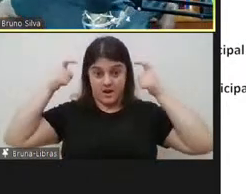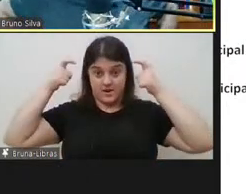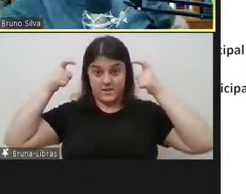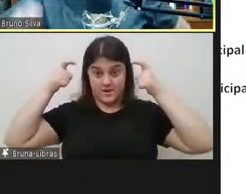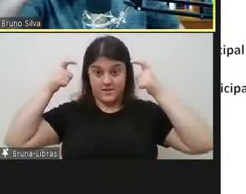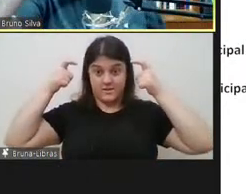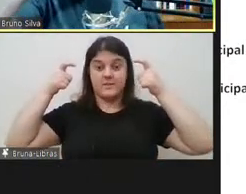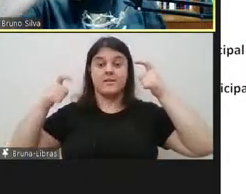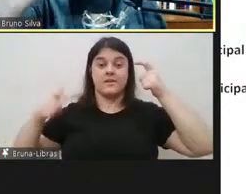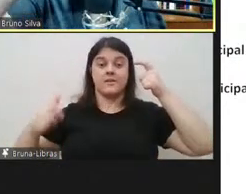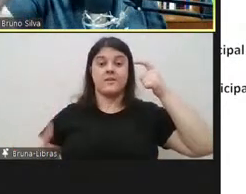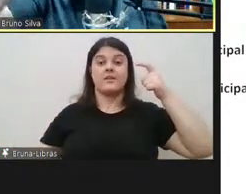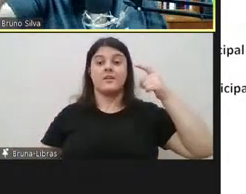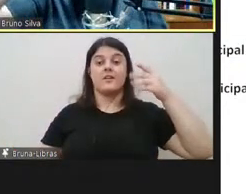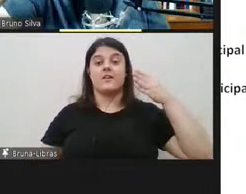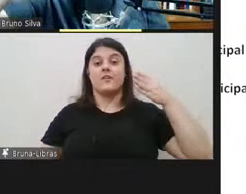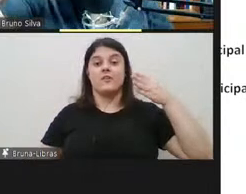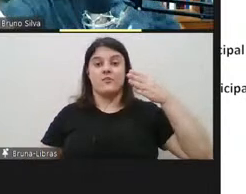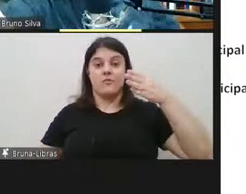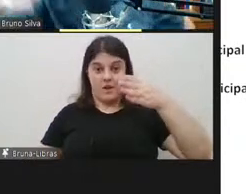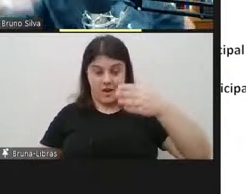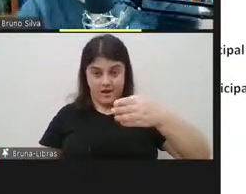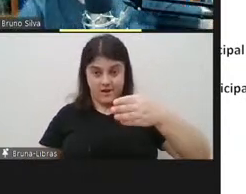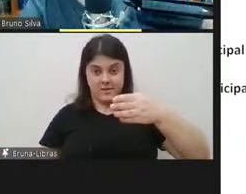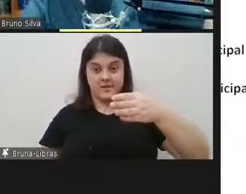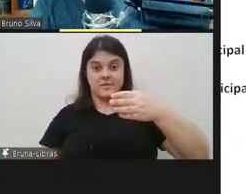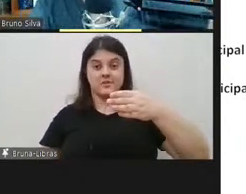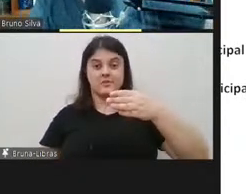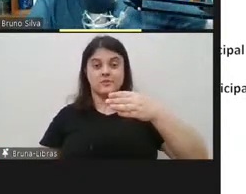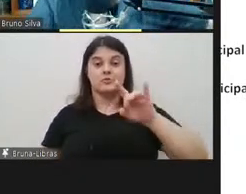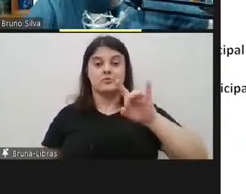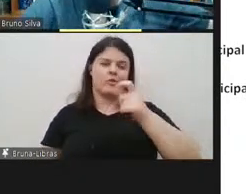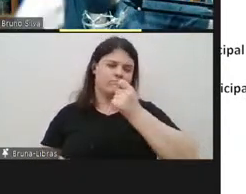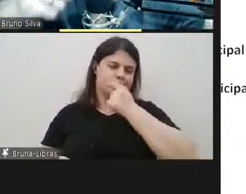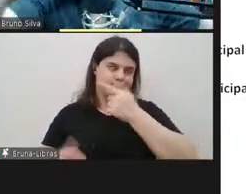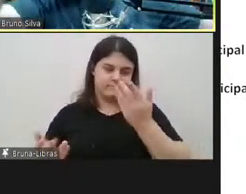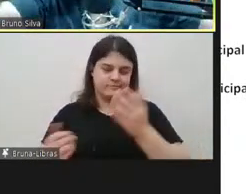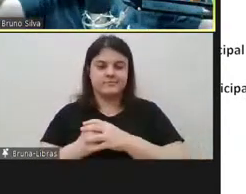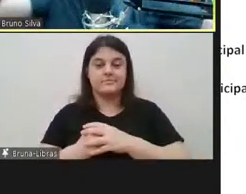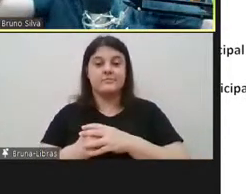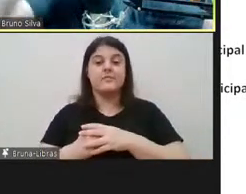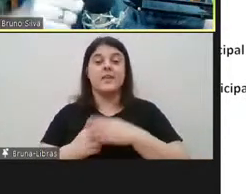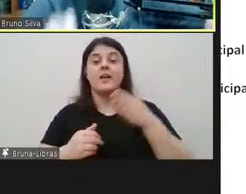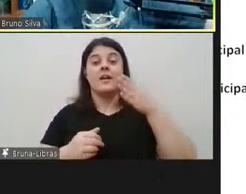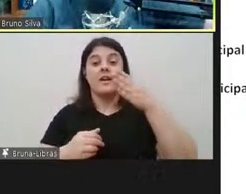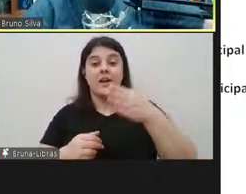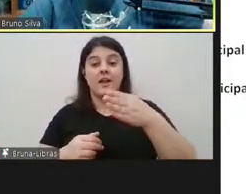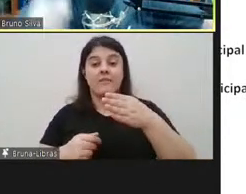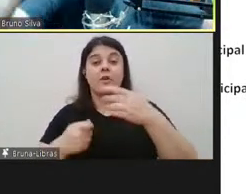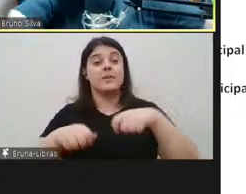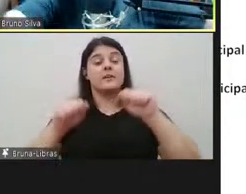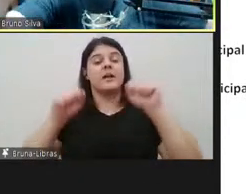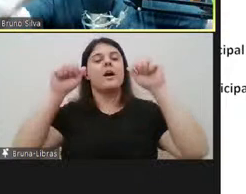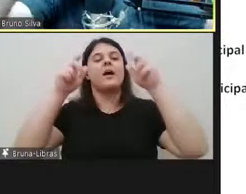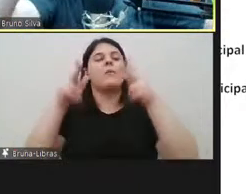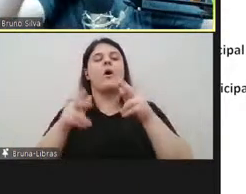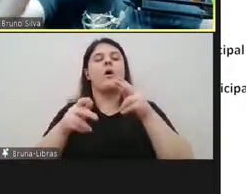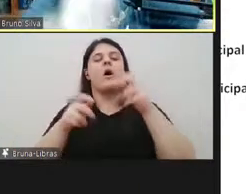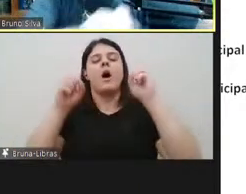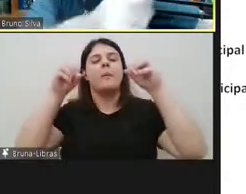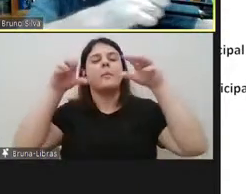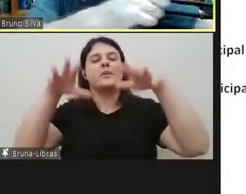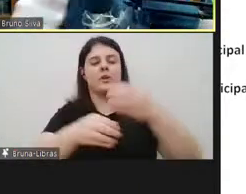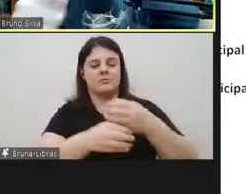Vai lá pega lá no literalmente né mas só para poder ficar engraçado aí só ela vai lá e ela tem que dar benção ela pega o